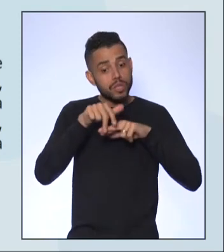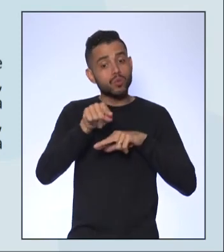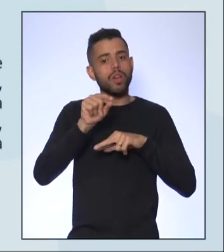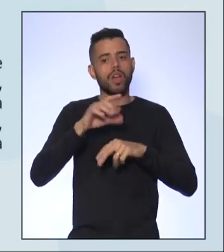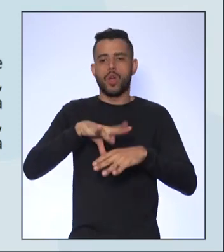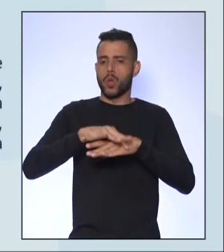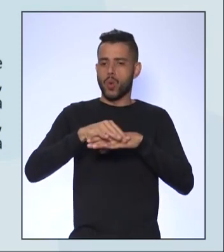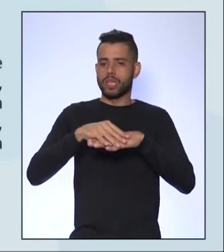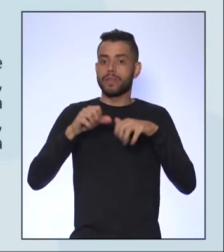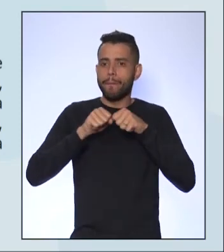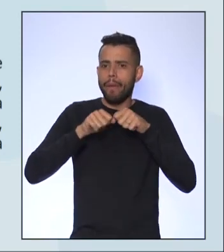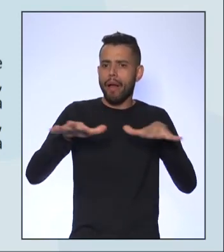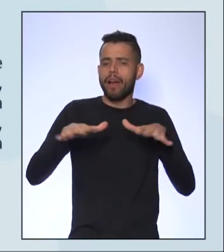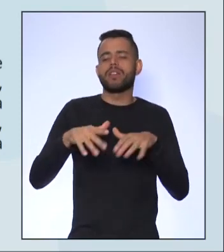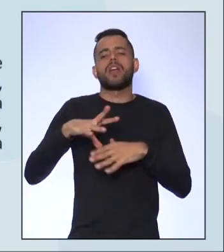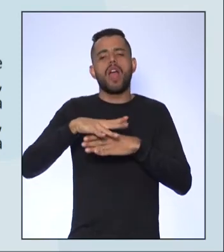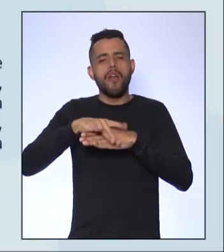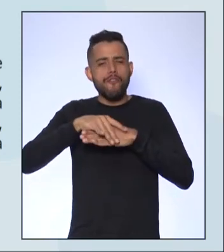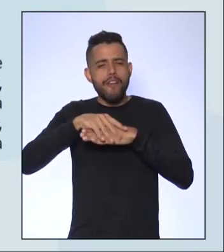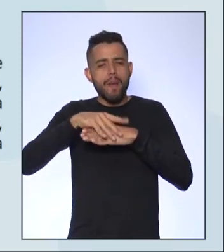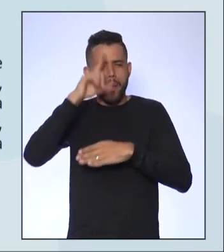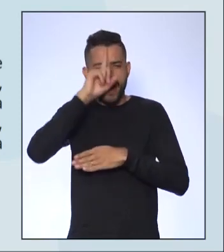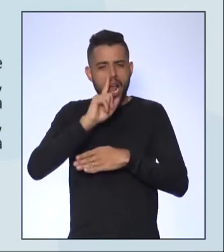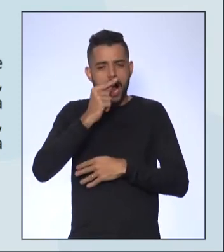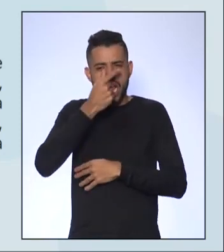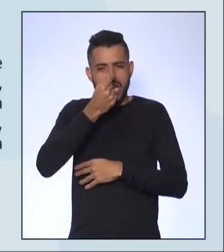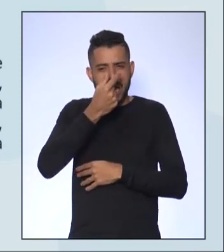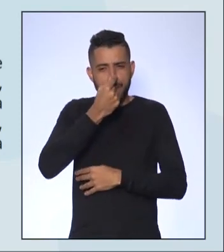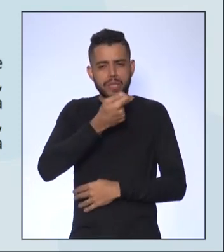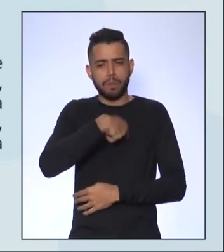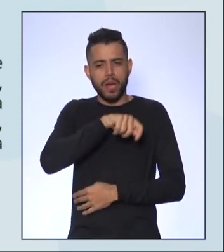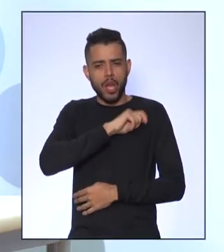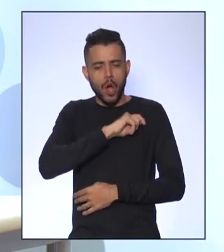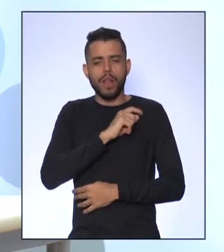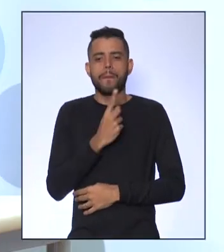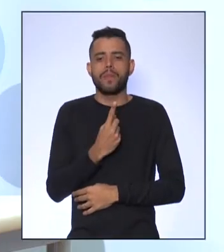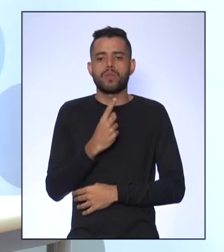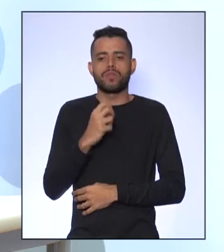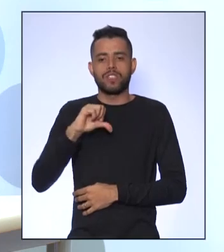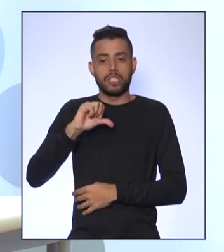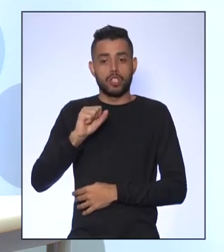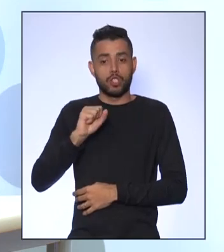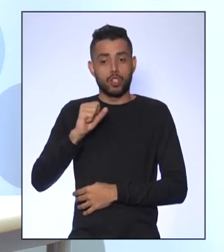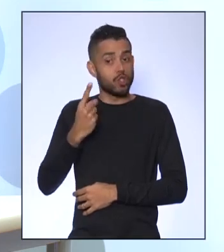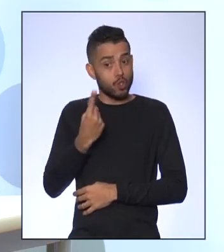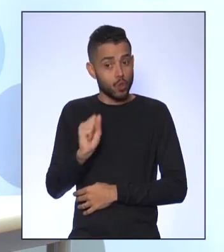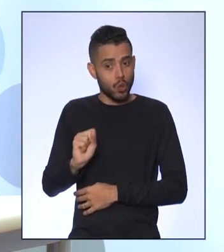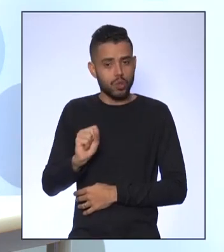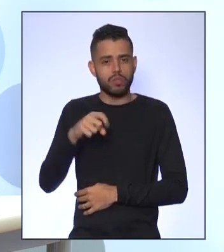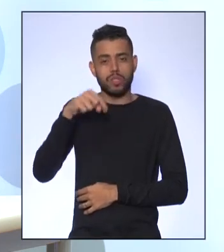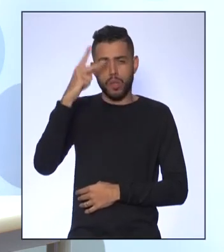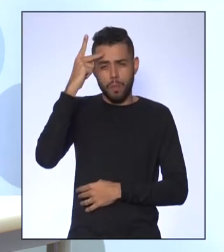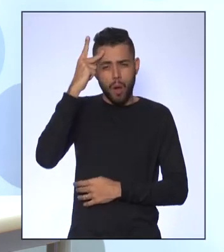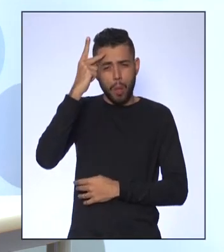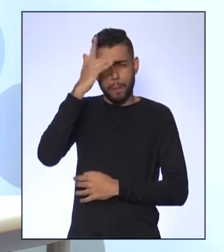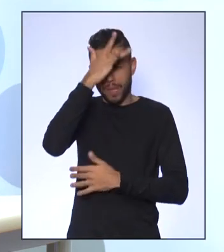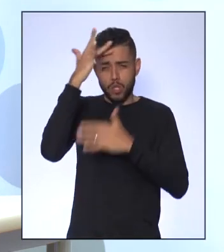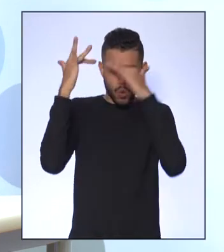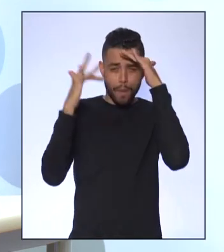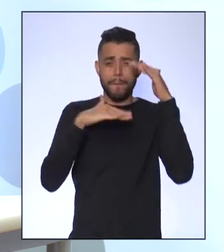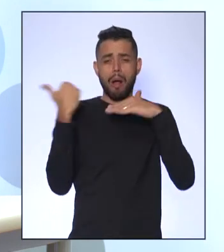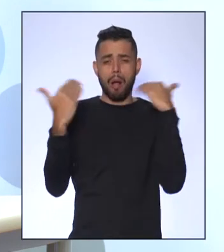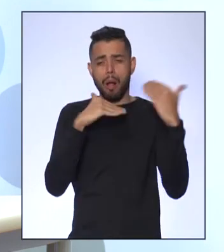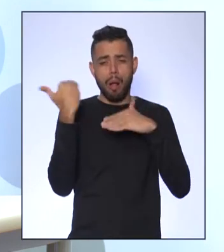Então, tinha febre amarela, gripe espanhola, a gente teve em 1918 aqui em São Paulo, que foi devastadora. A gente